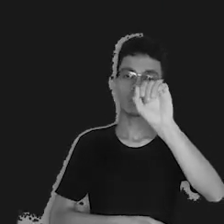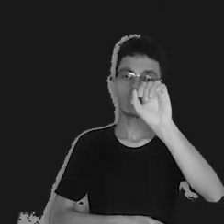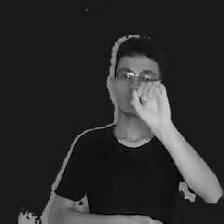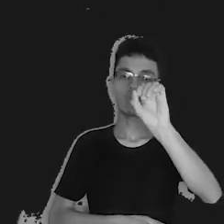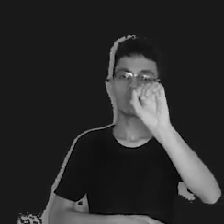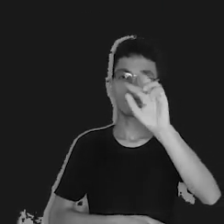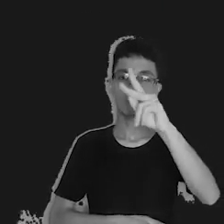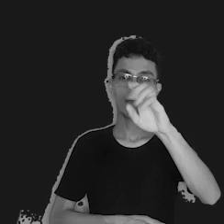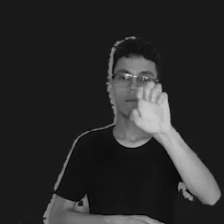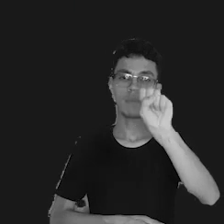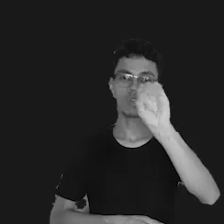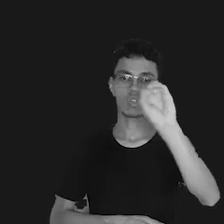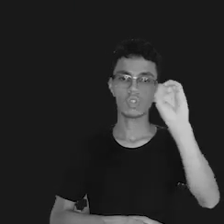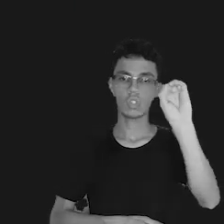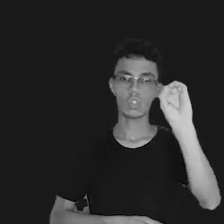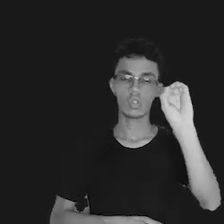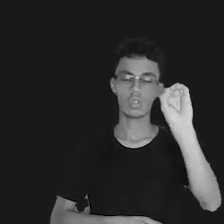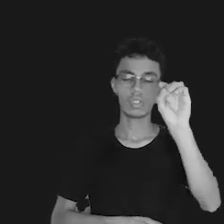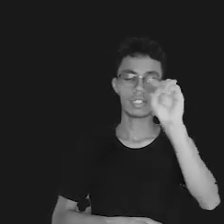Então, essa